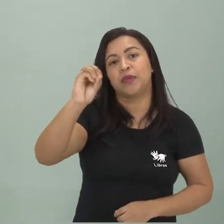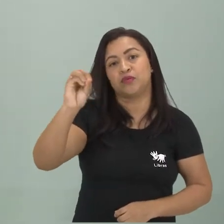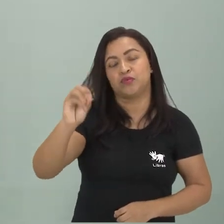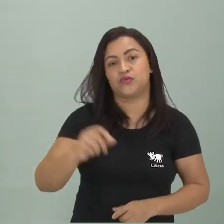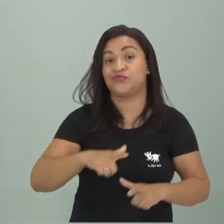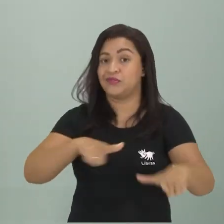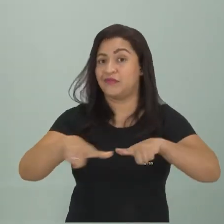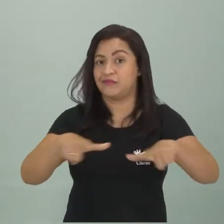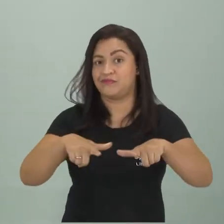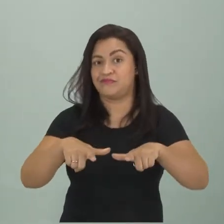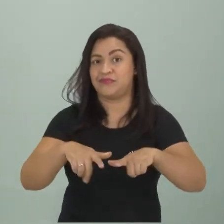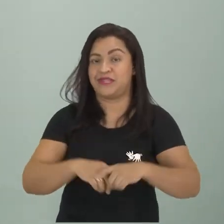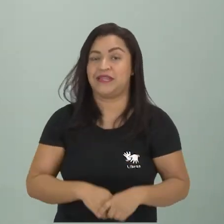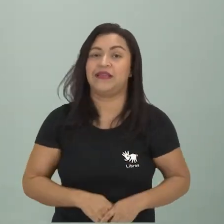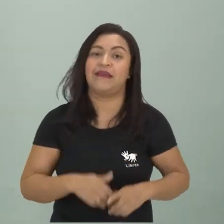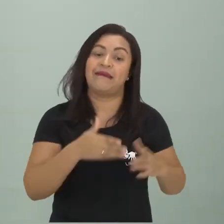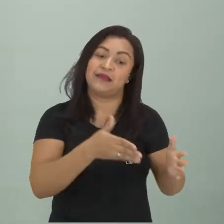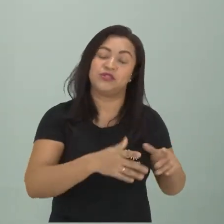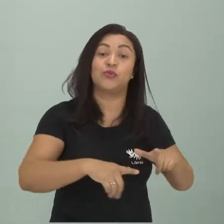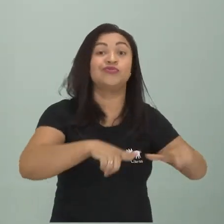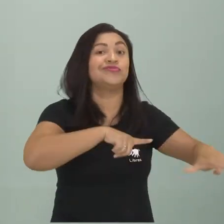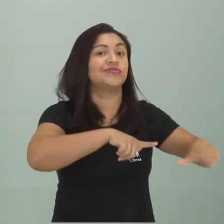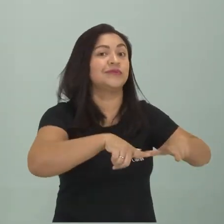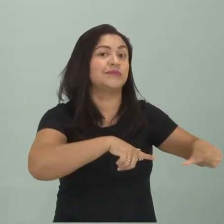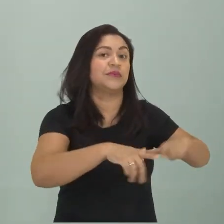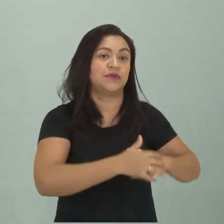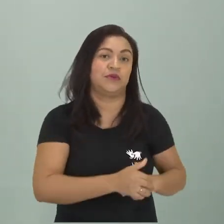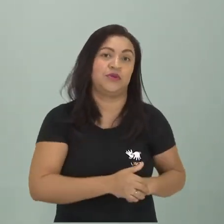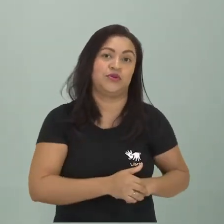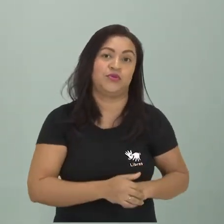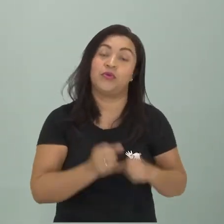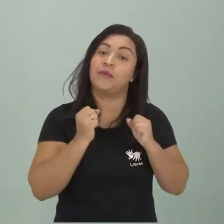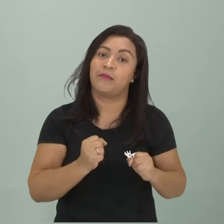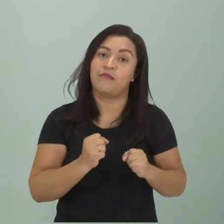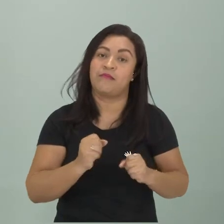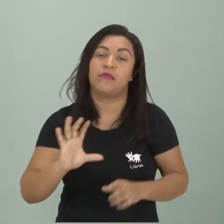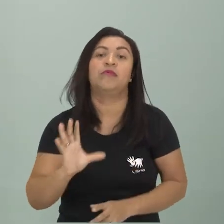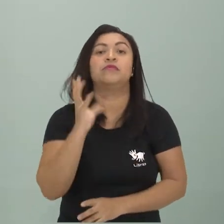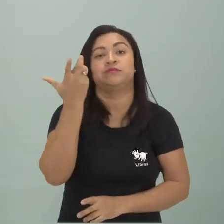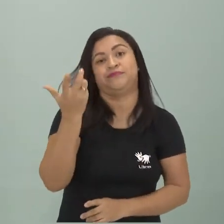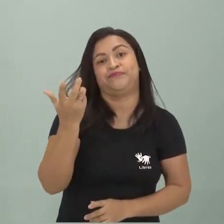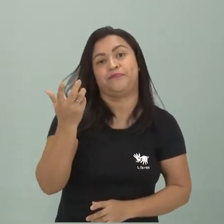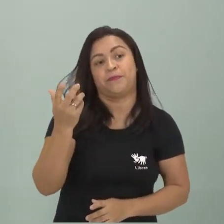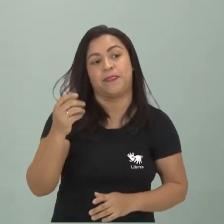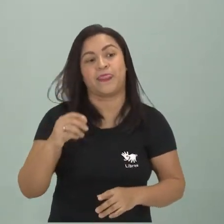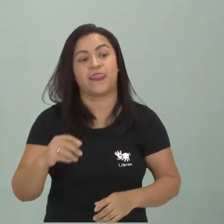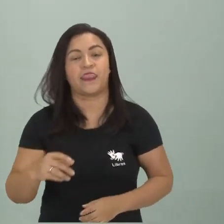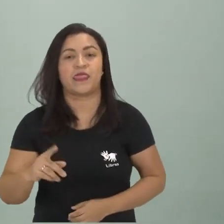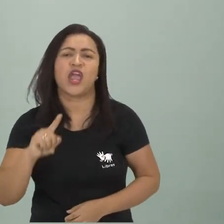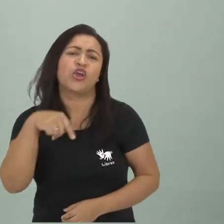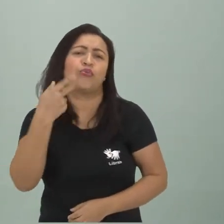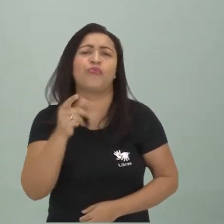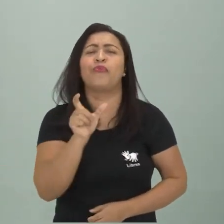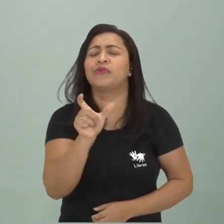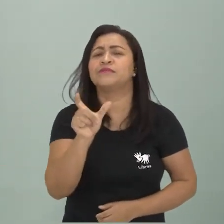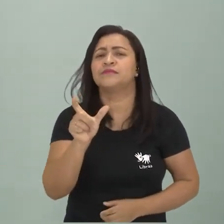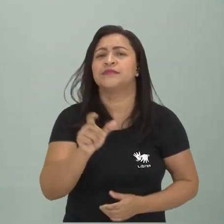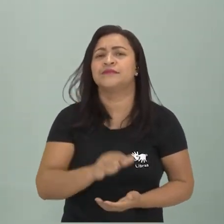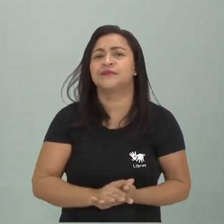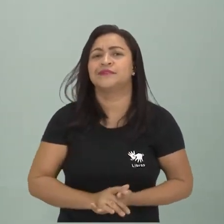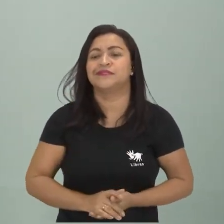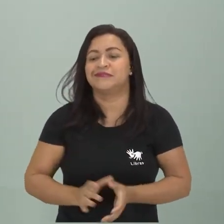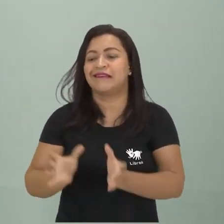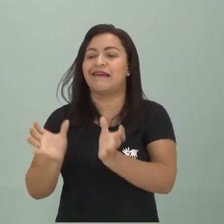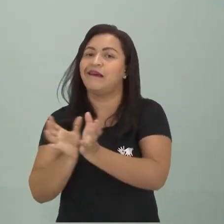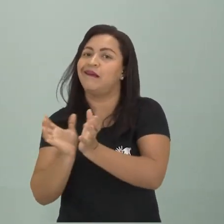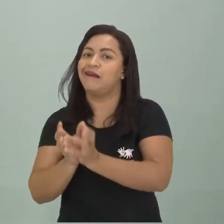para que uma determinada atividade ela possa acontecer. Em outras palavras, a burguesia, a classe burguesa, ela é dona